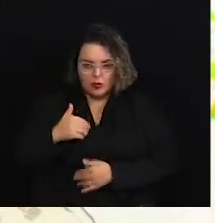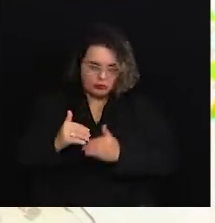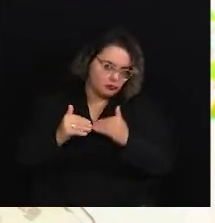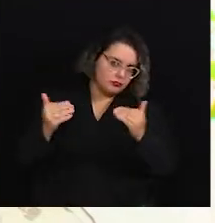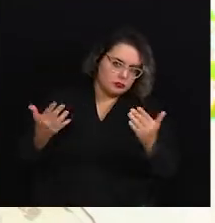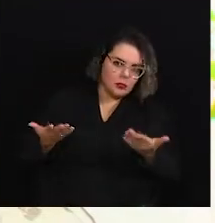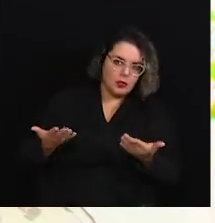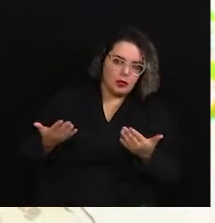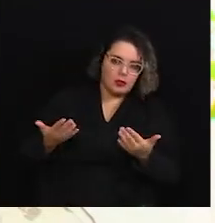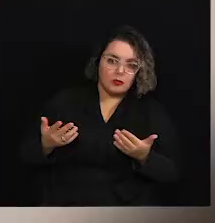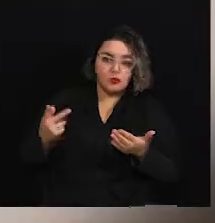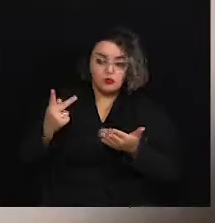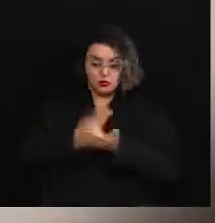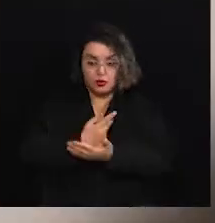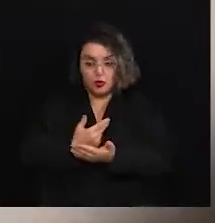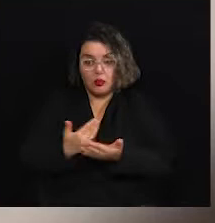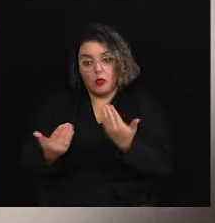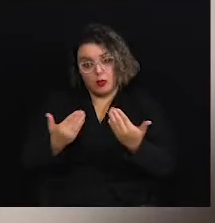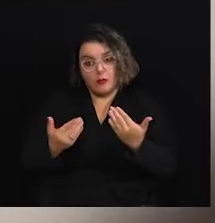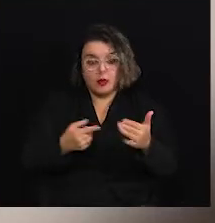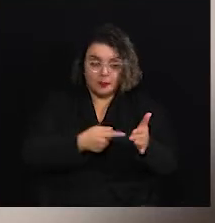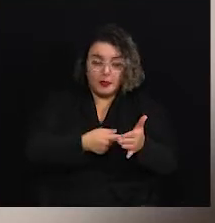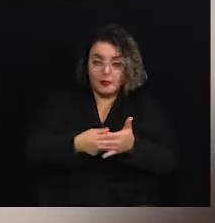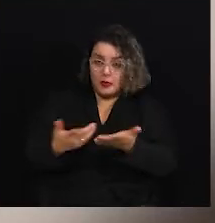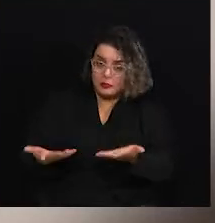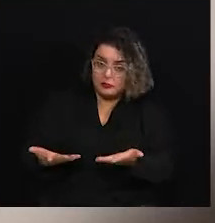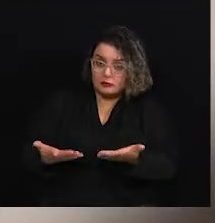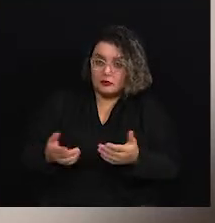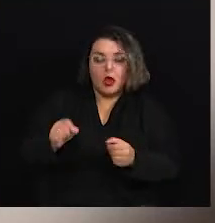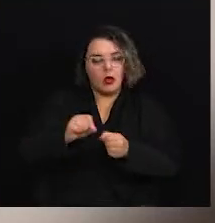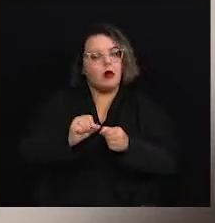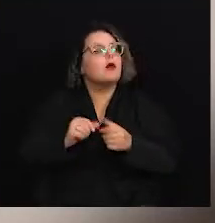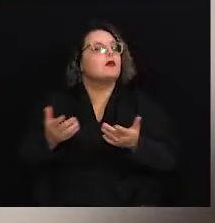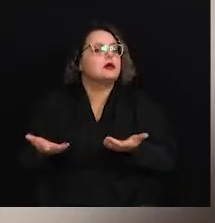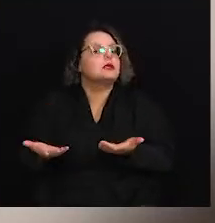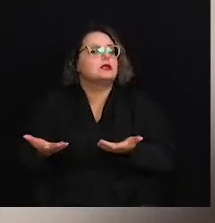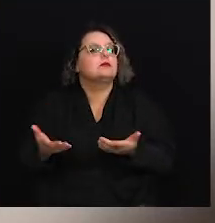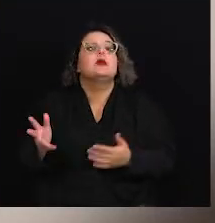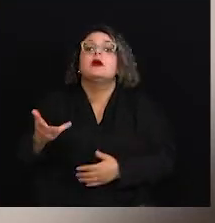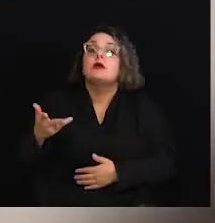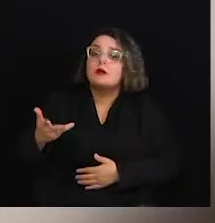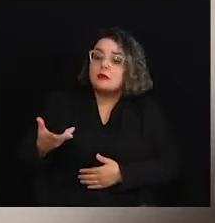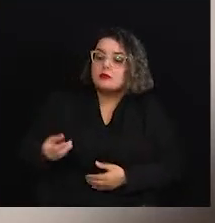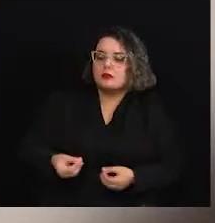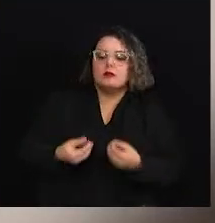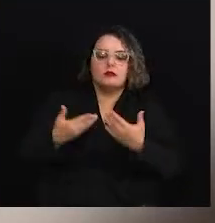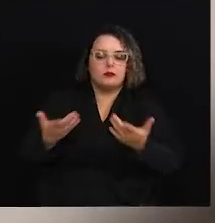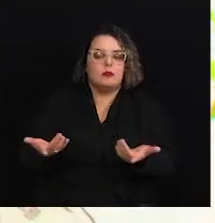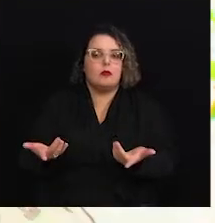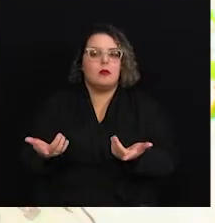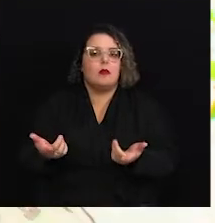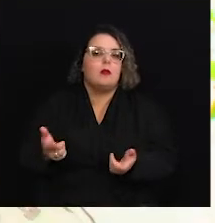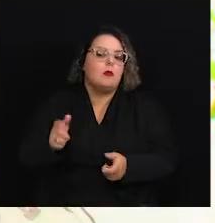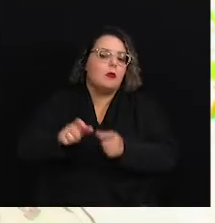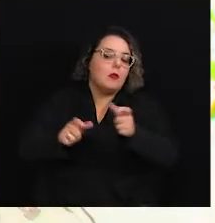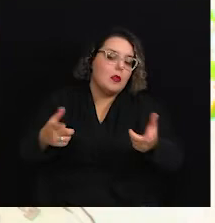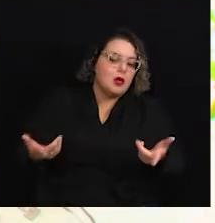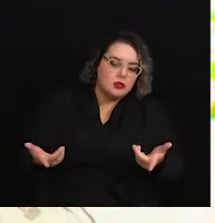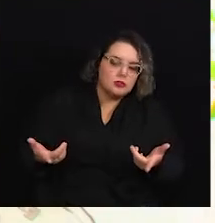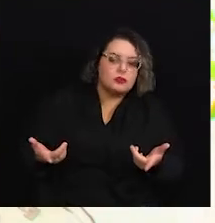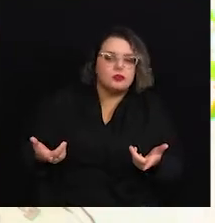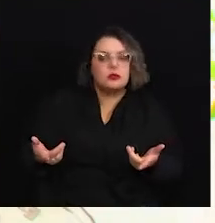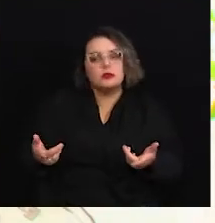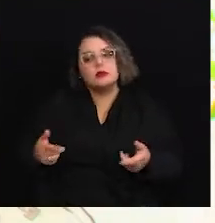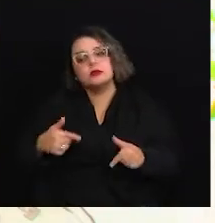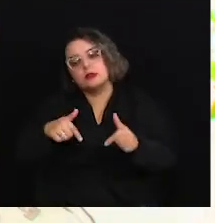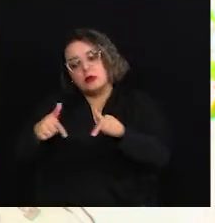Talvez o nosso nível de erro seja até maior do que o da máquina para alguns casos. Então é isso que a gente faz. Então dá mais velocidade, entrega menos pessoas, muito